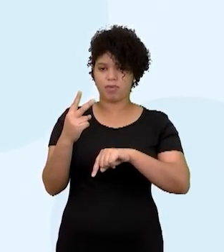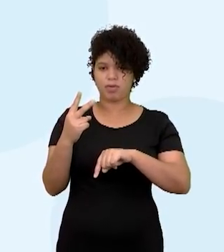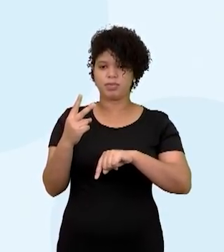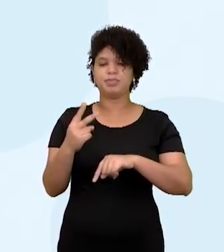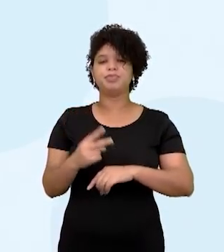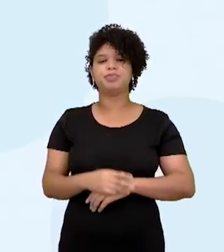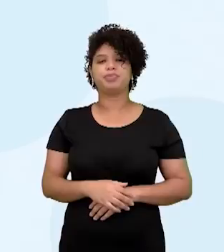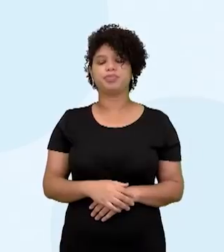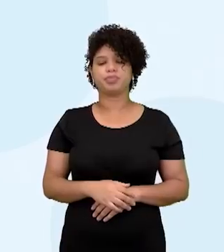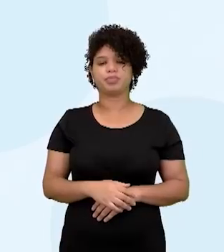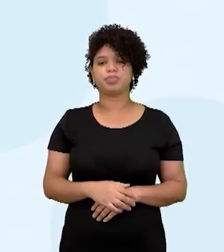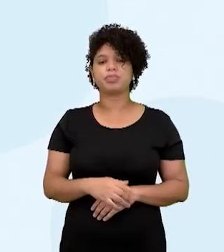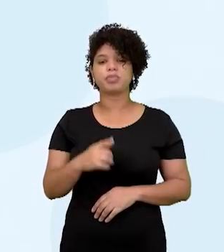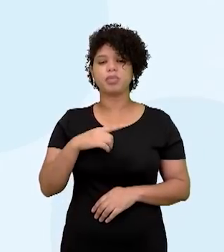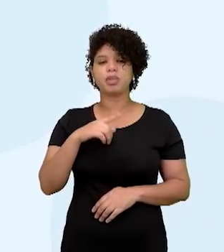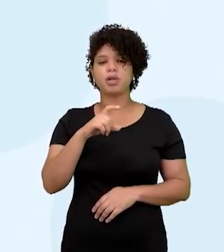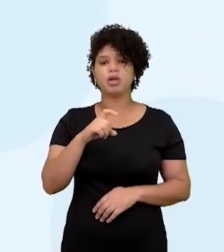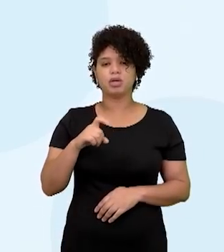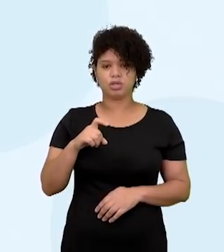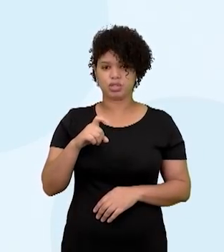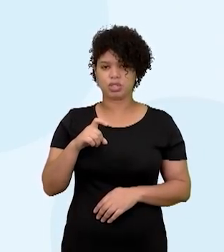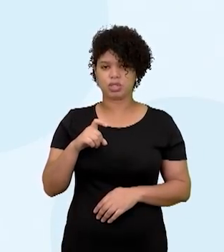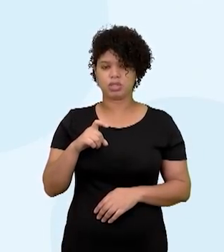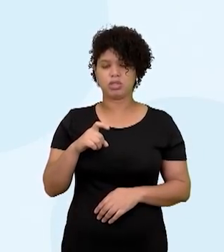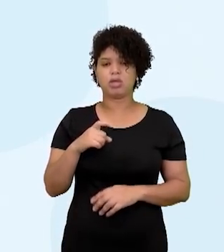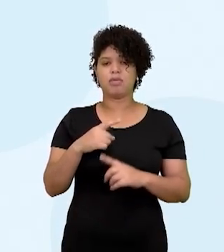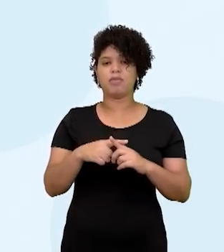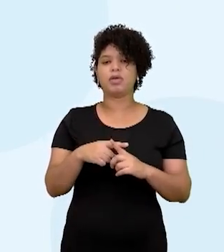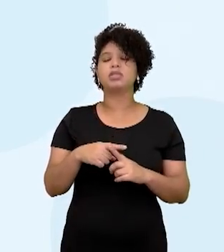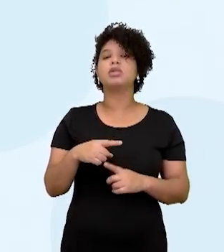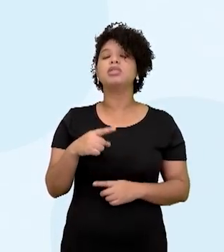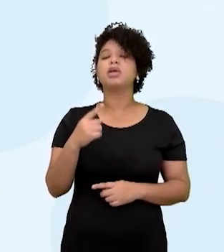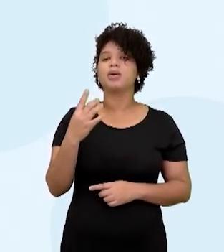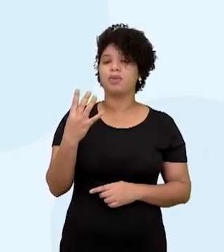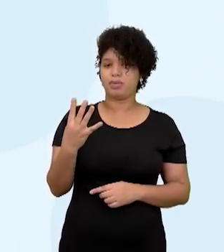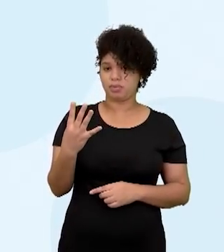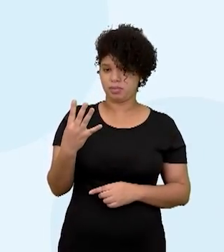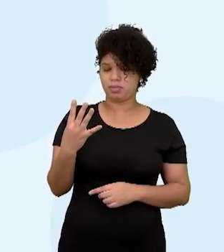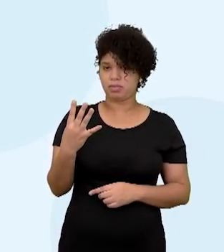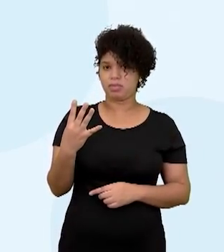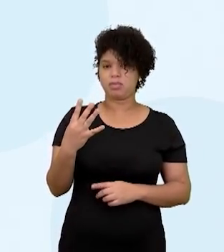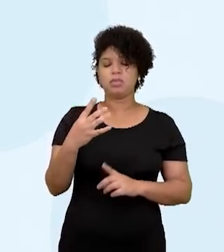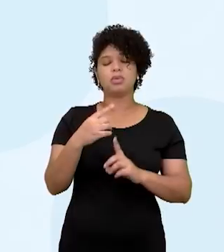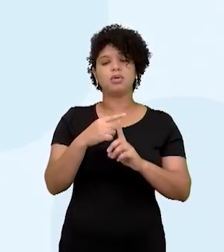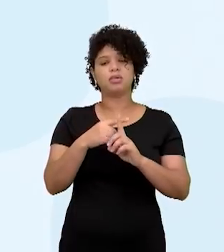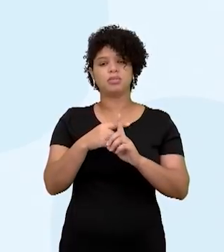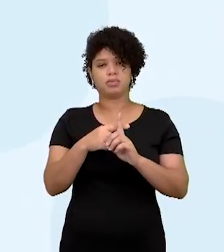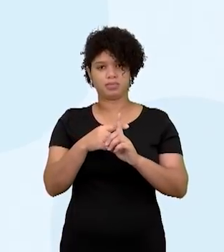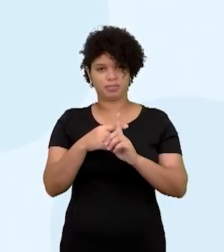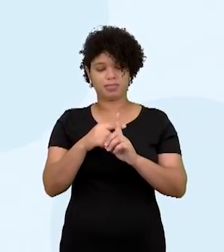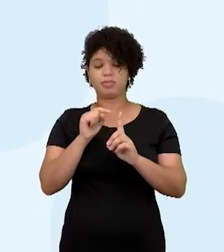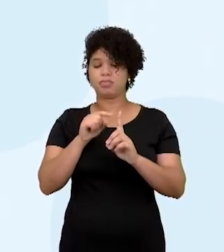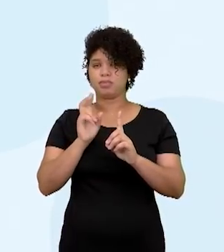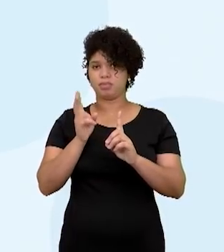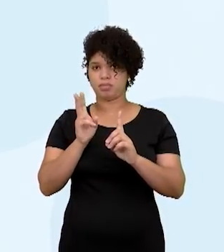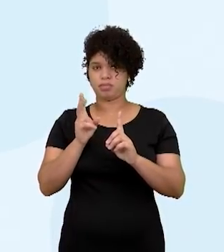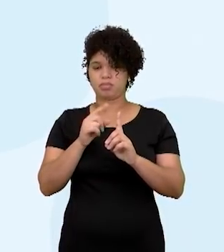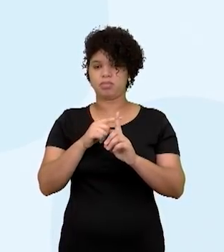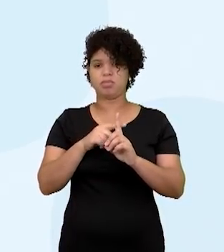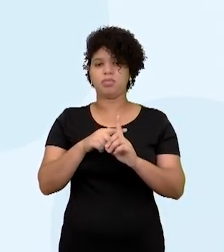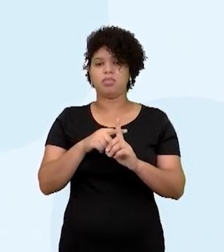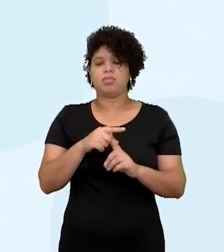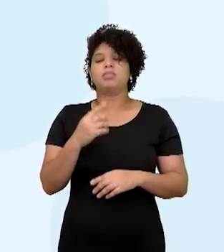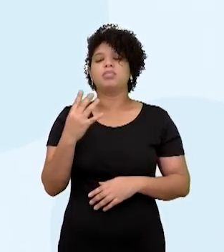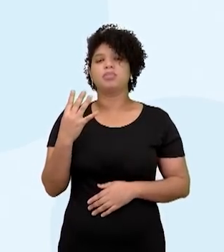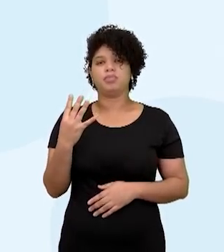primeiro termo, que é o x, vezes o segundo termo. Quem é o segundo termo? Ah, o 4. Mais, aqui é sempre mais, tá bom? O segundo